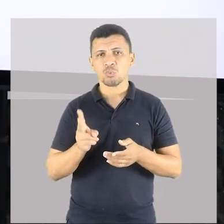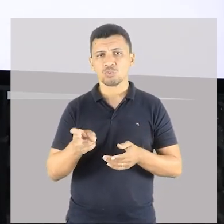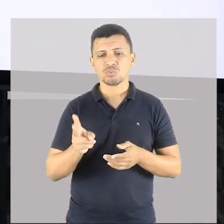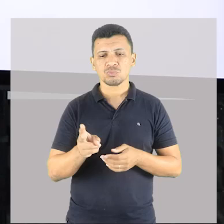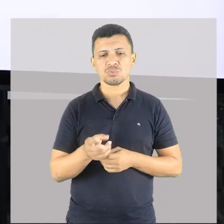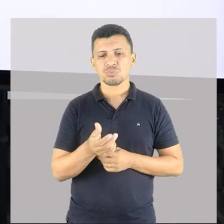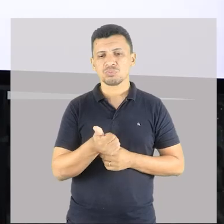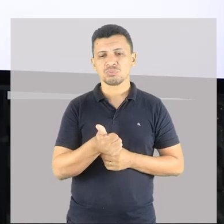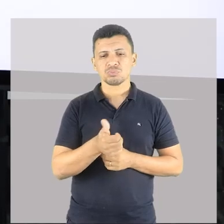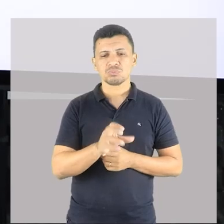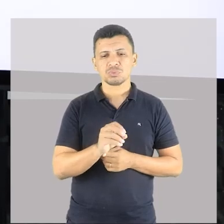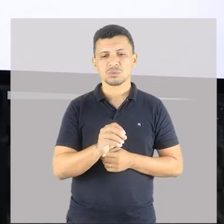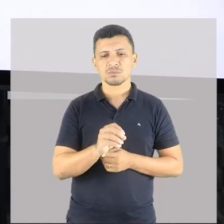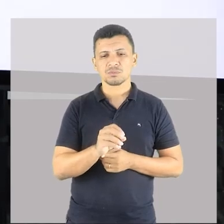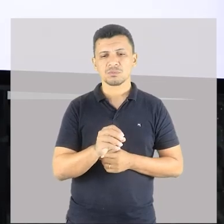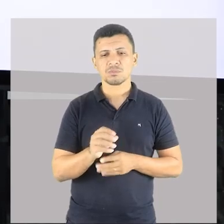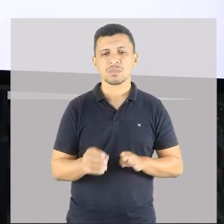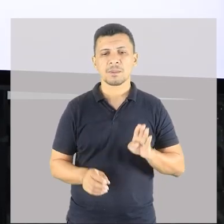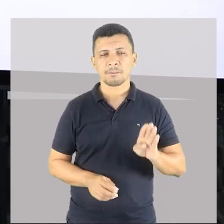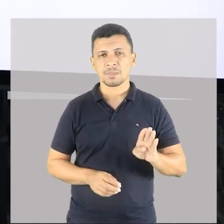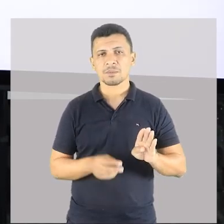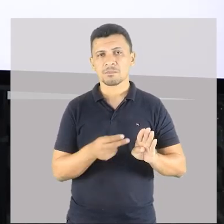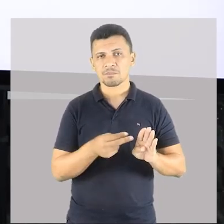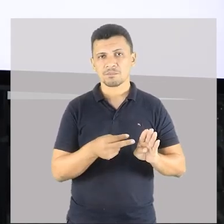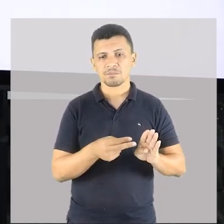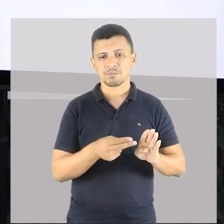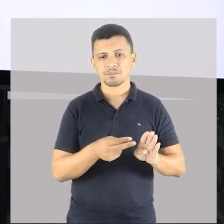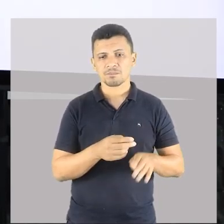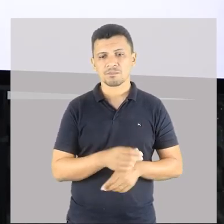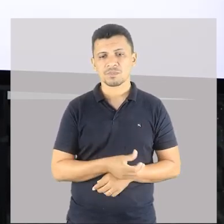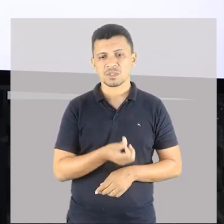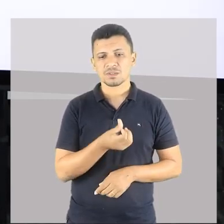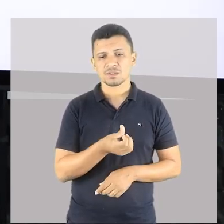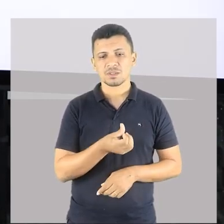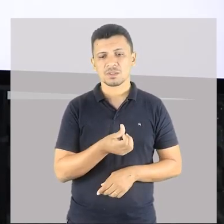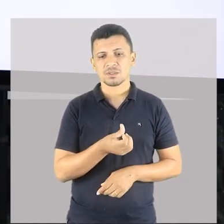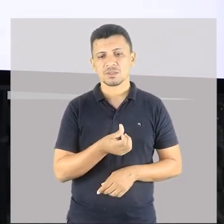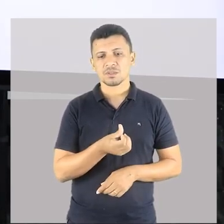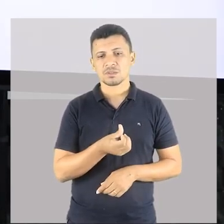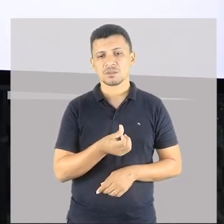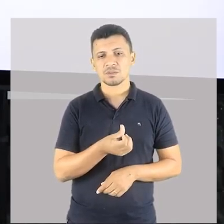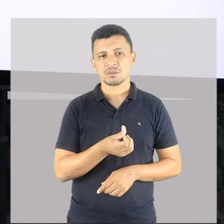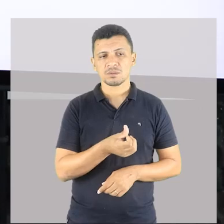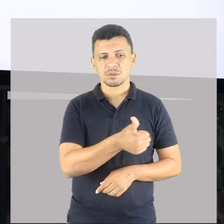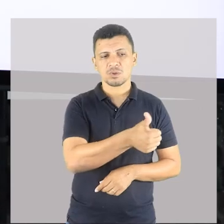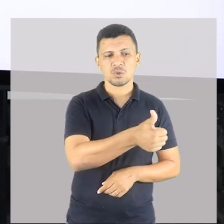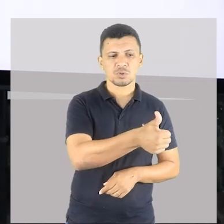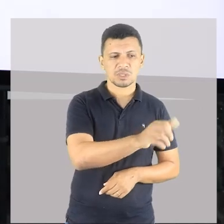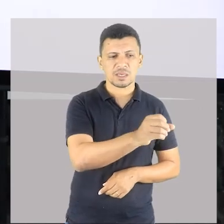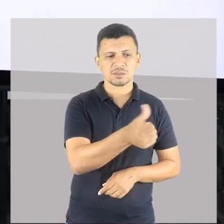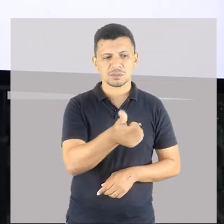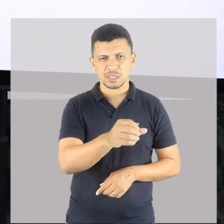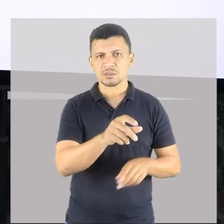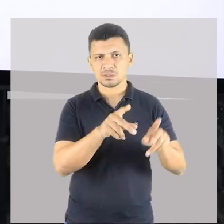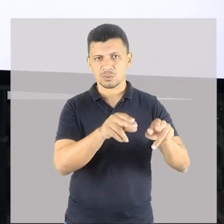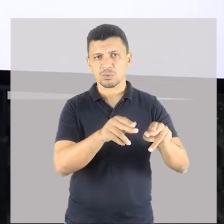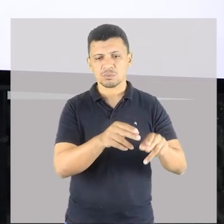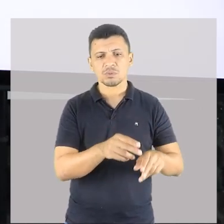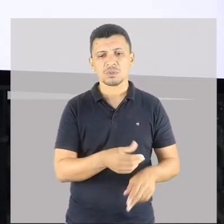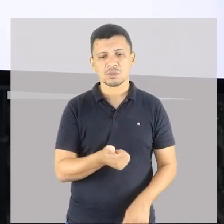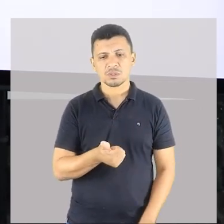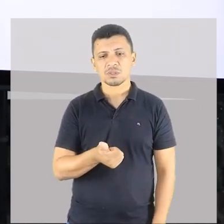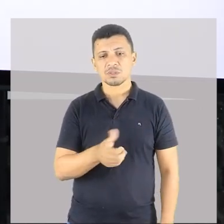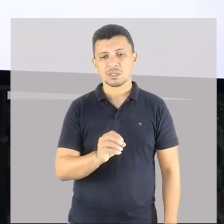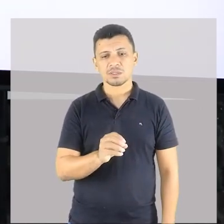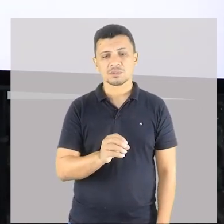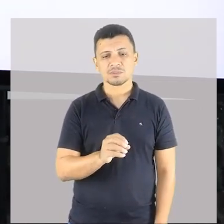ó. B vai ser igual a 6. Multiplicação de potência de mesma base. Conserva a base,